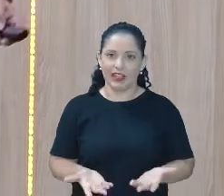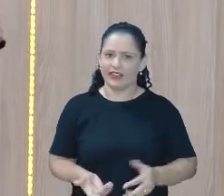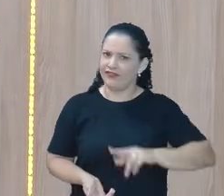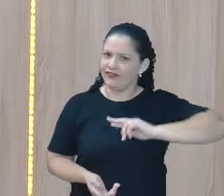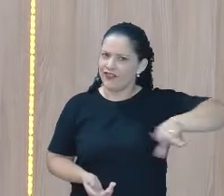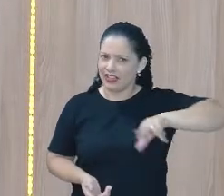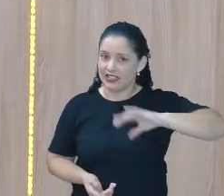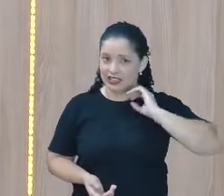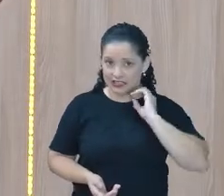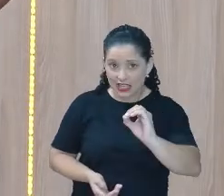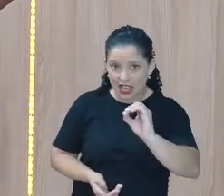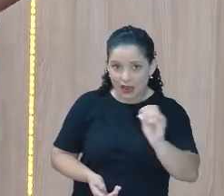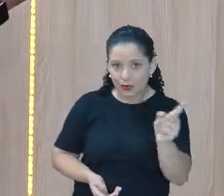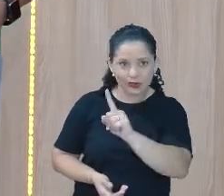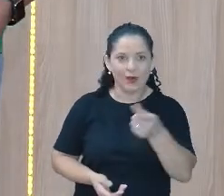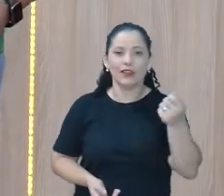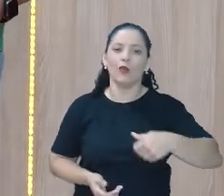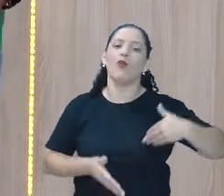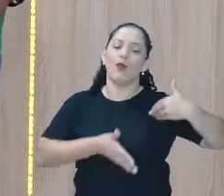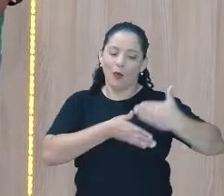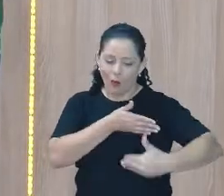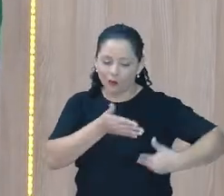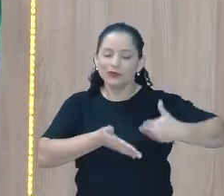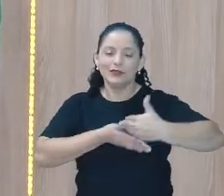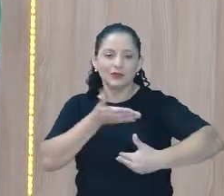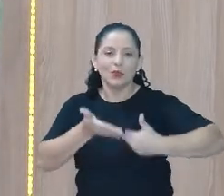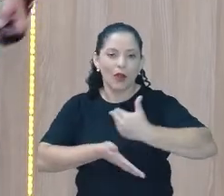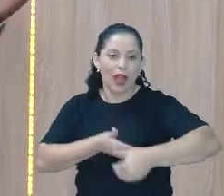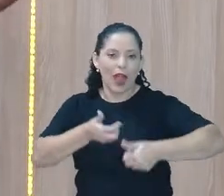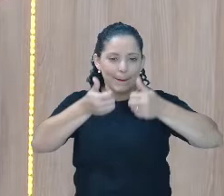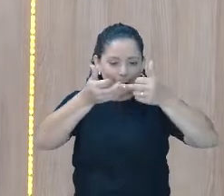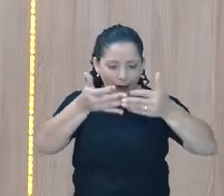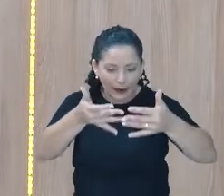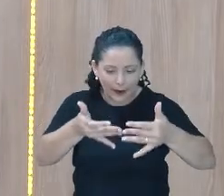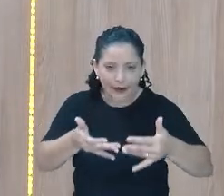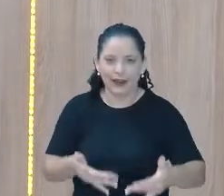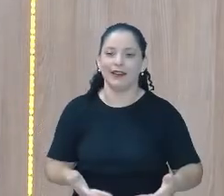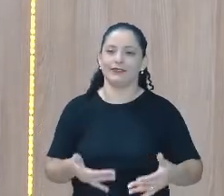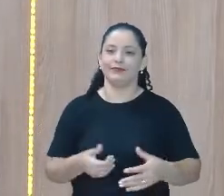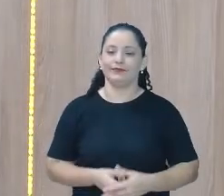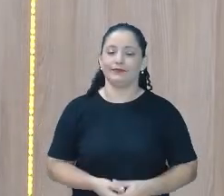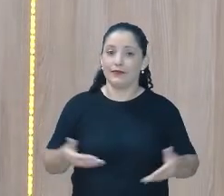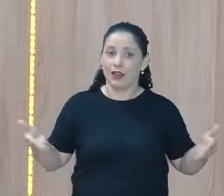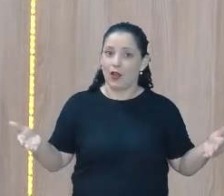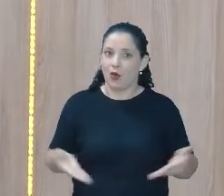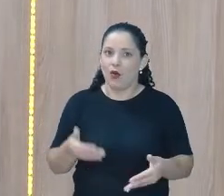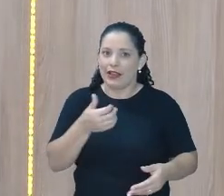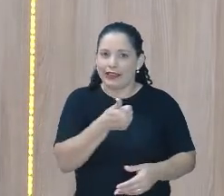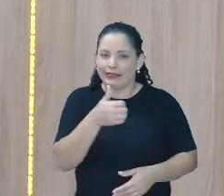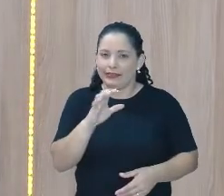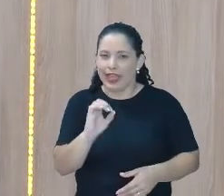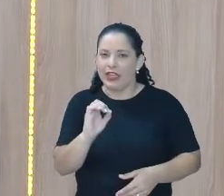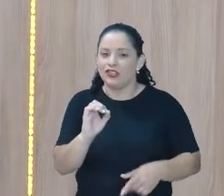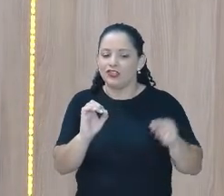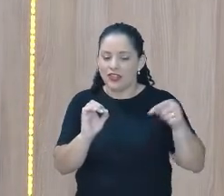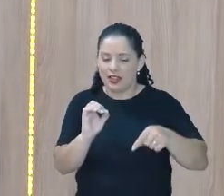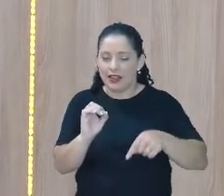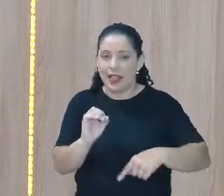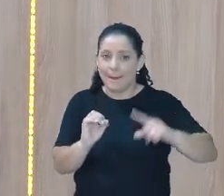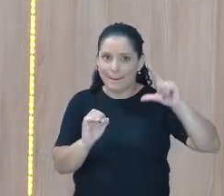deu zero, então eu preciso continuar aí esta operação. Note que o 10, ele